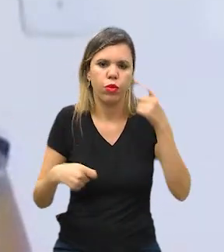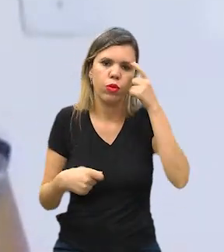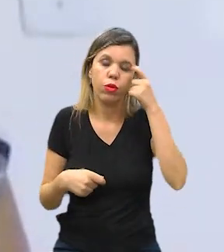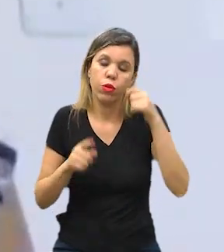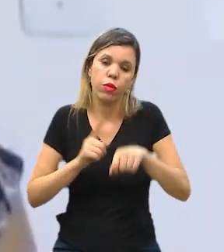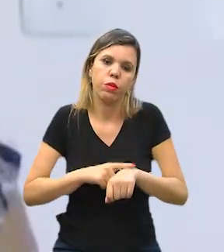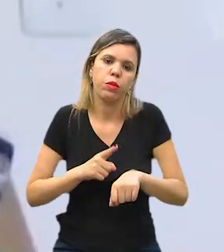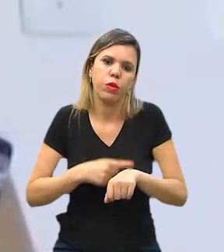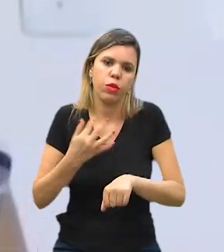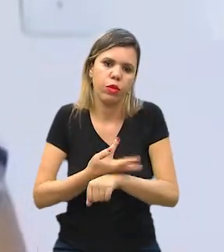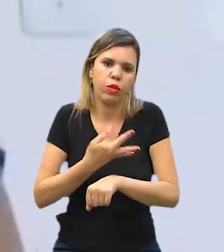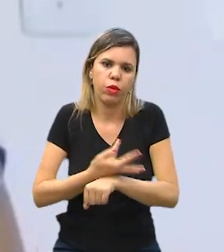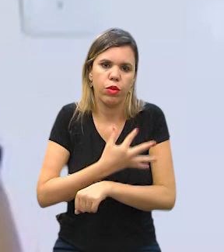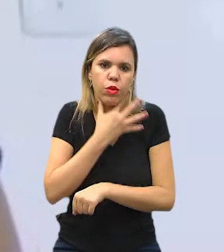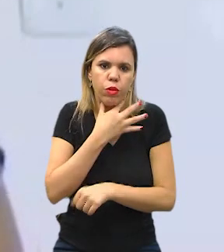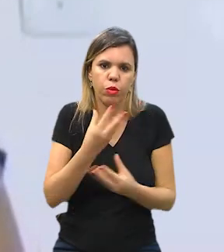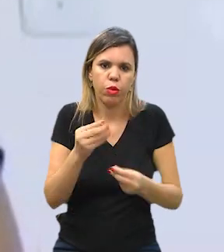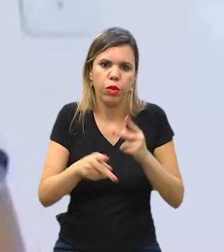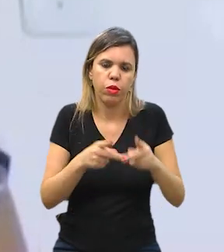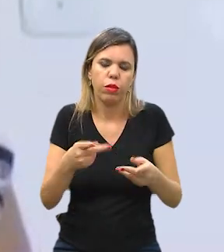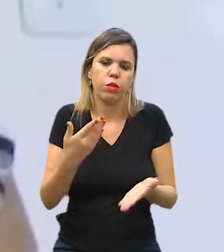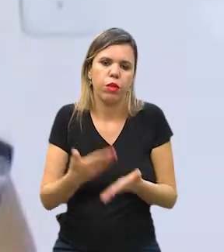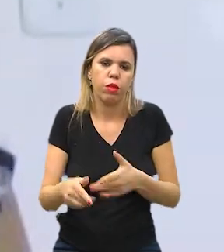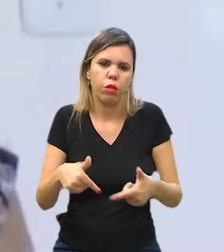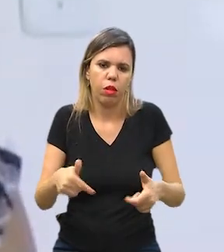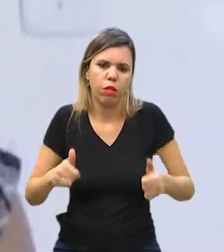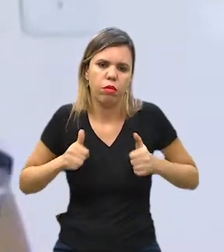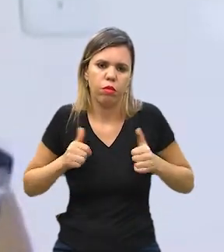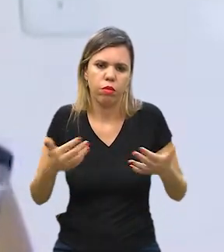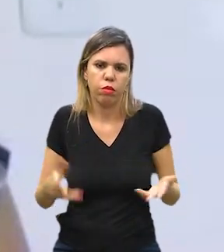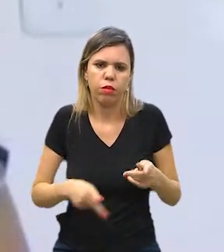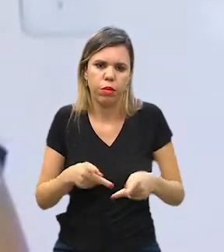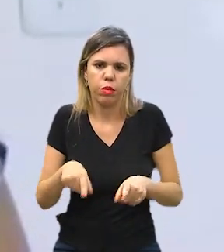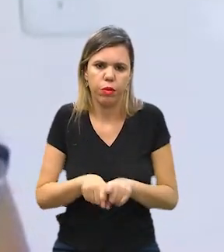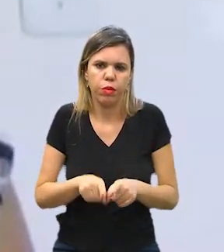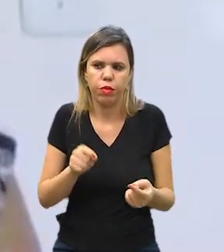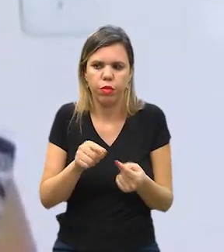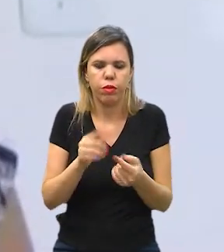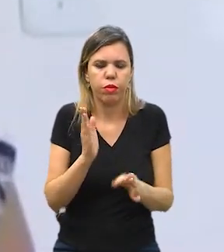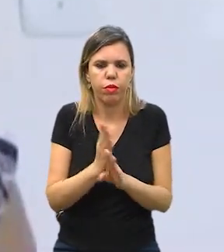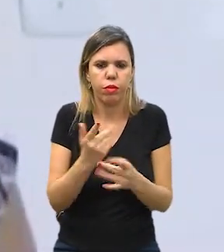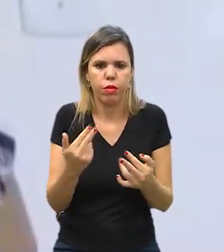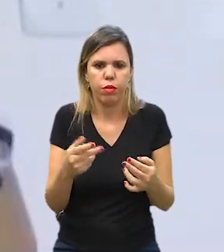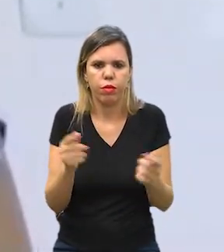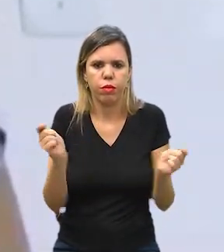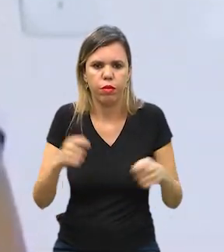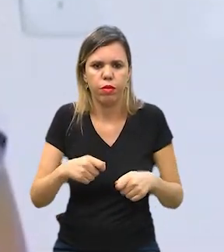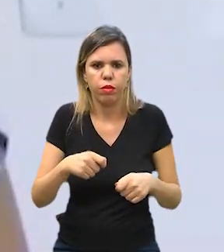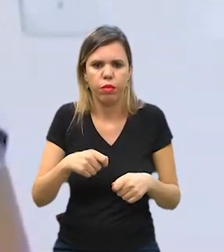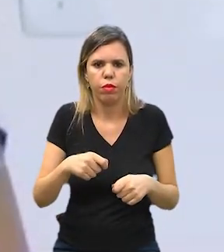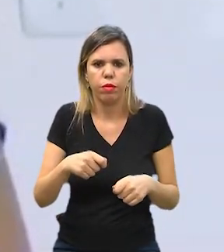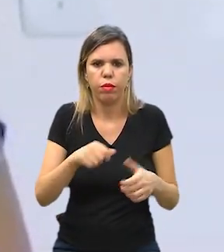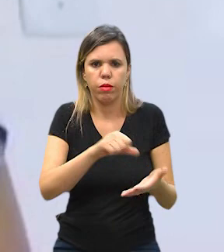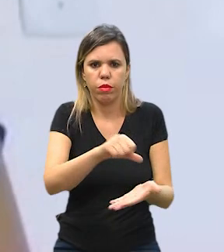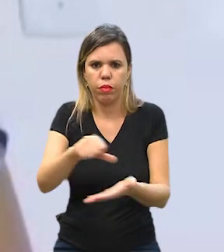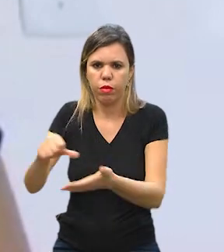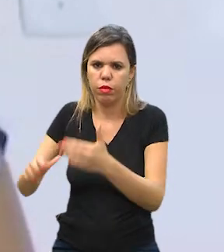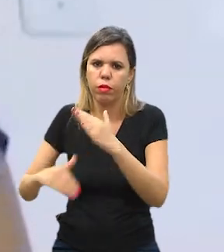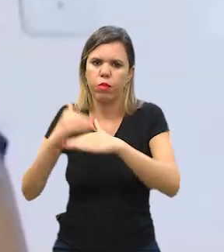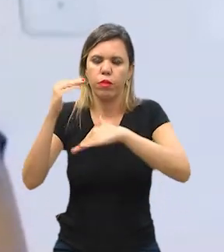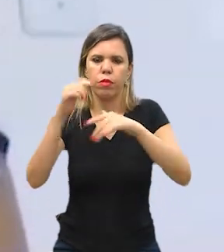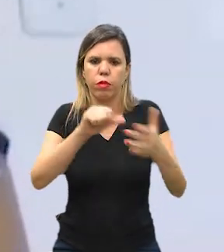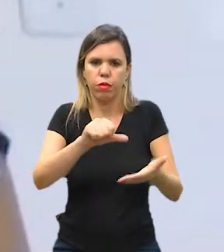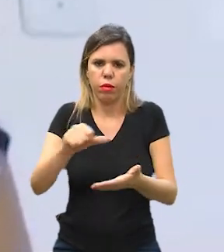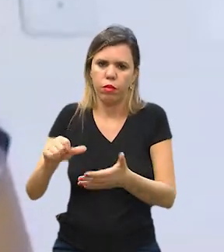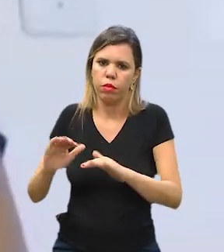esse sonho e essa necessidade no momento de crise em que muitos perderam o emprego, enfim, e também a gente identifica isso como uma potência para o